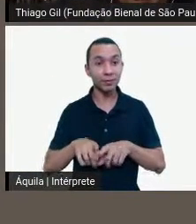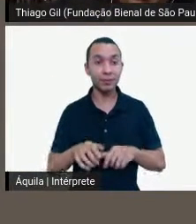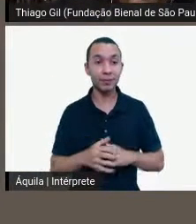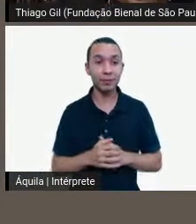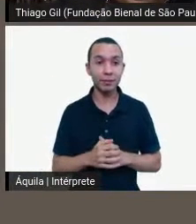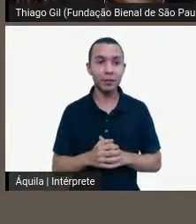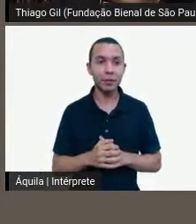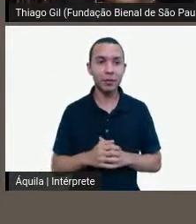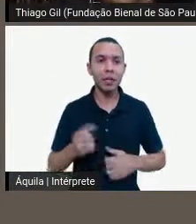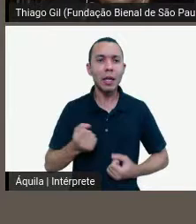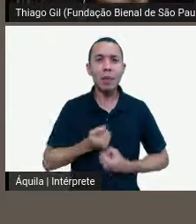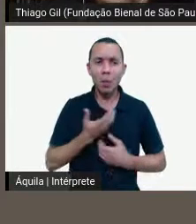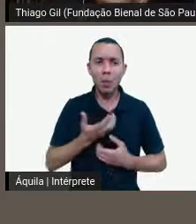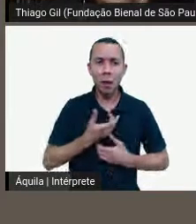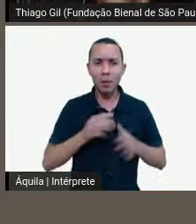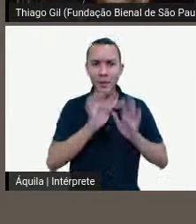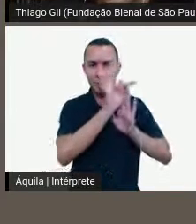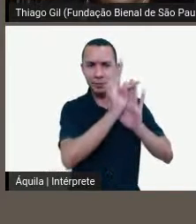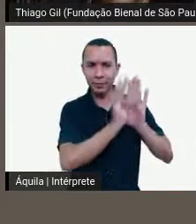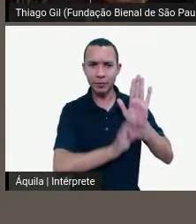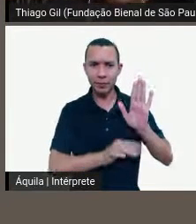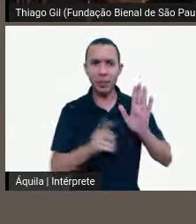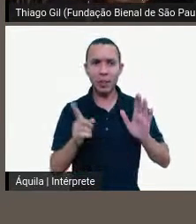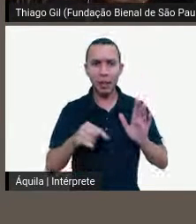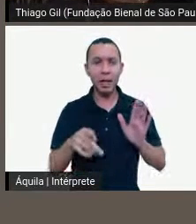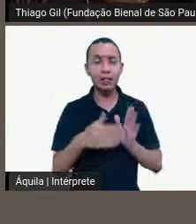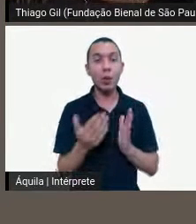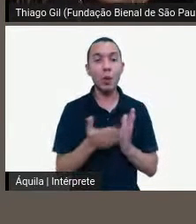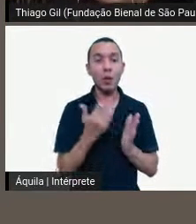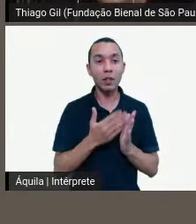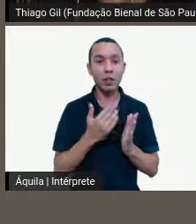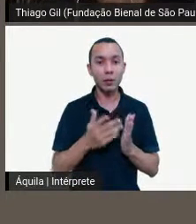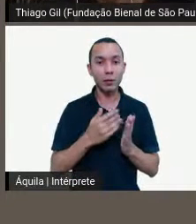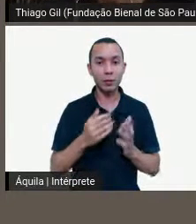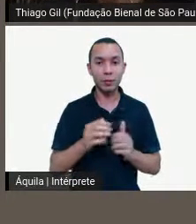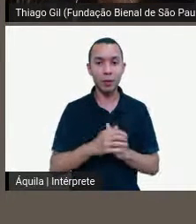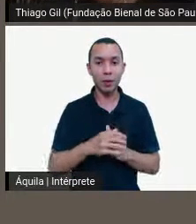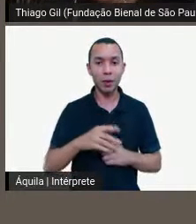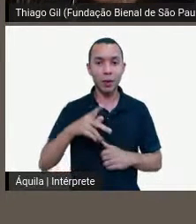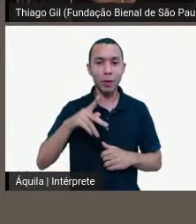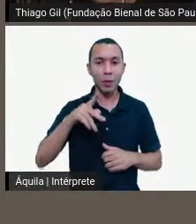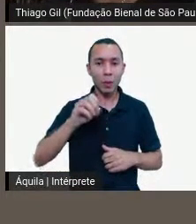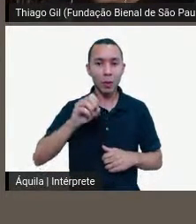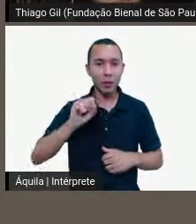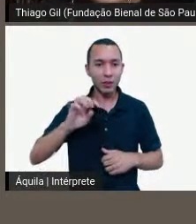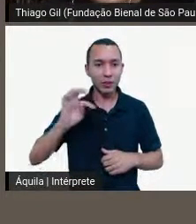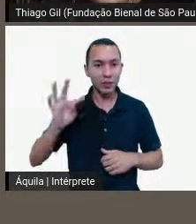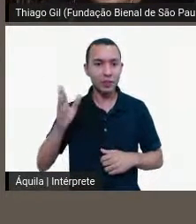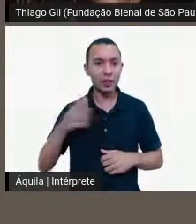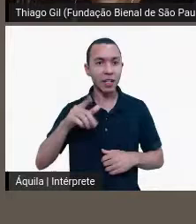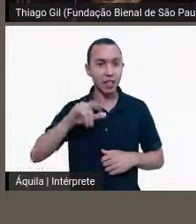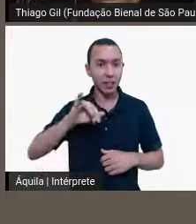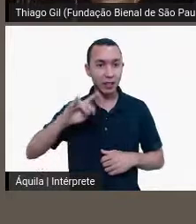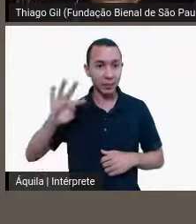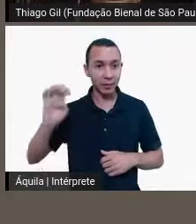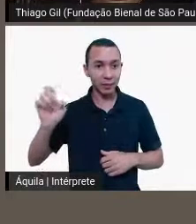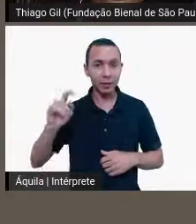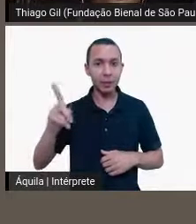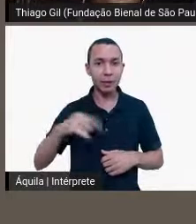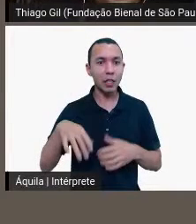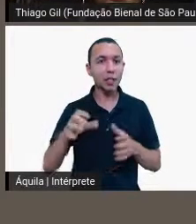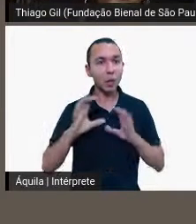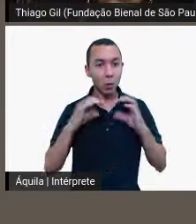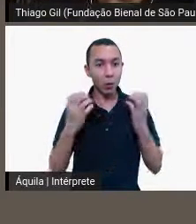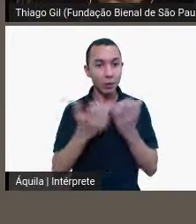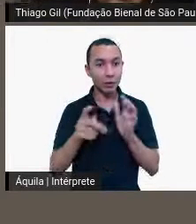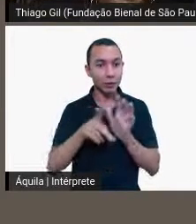Esse poema faz parte da sessão do livro chamada Postes da Light, né, uma sessão dedicada à modernidade de São Paulo, e